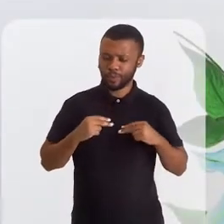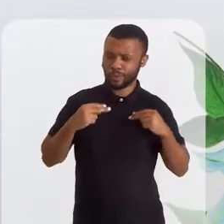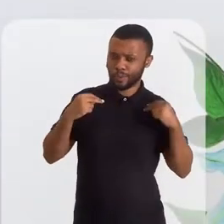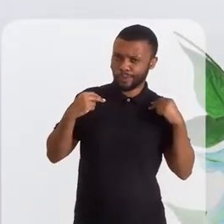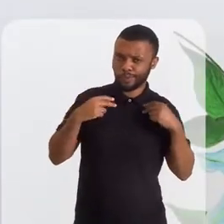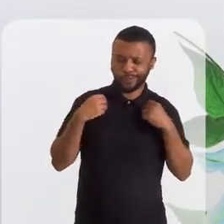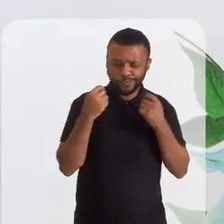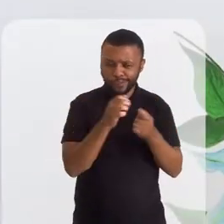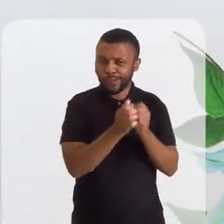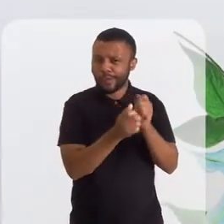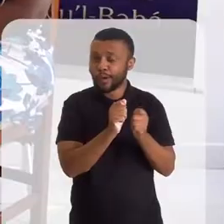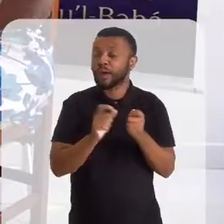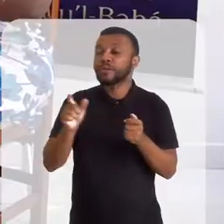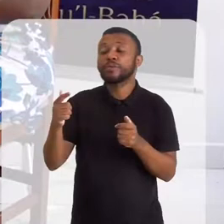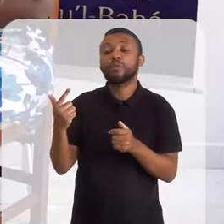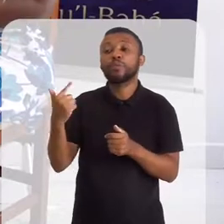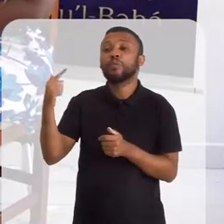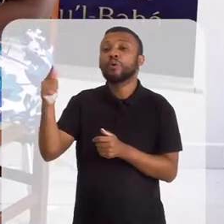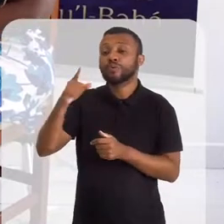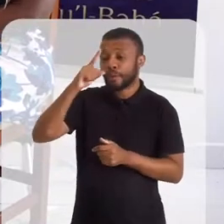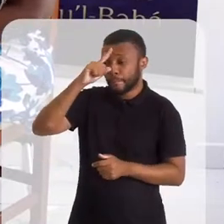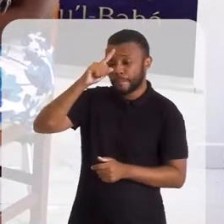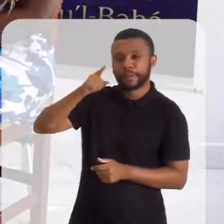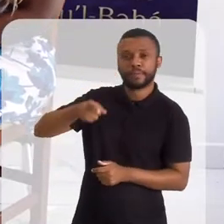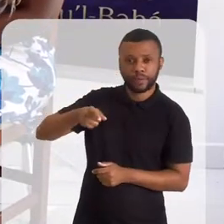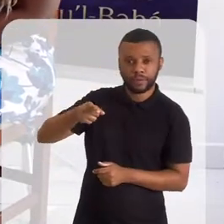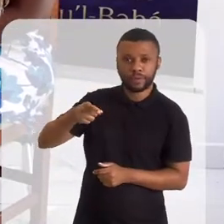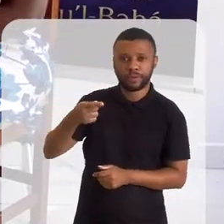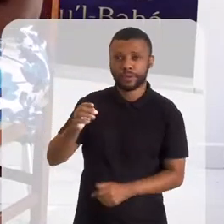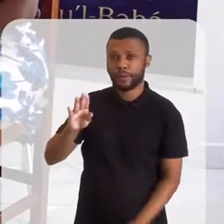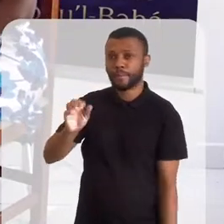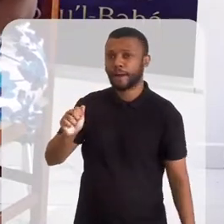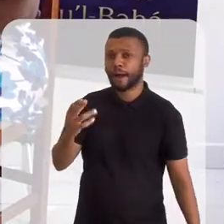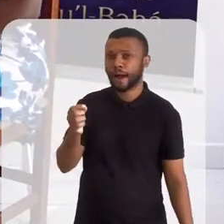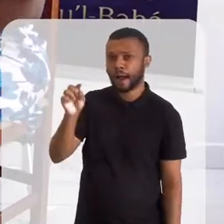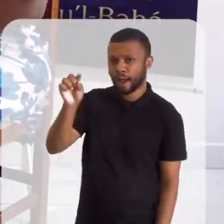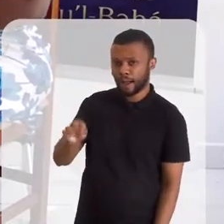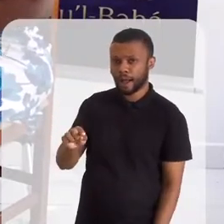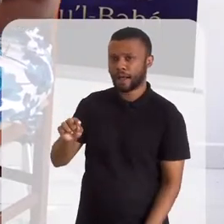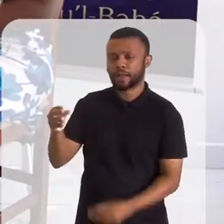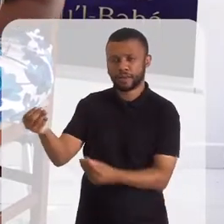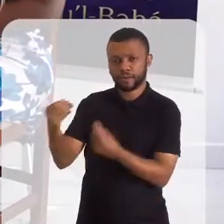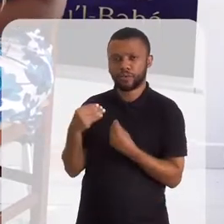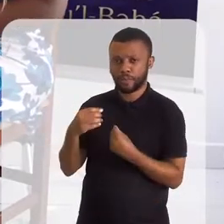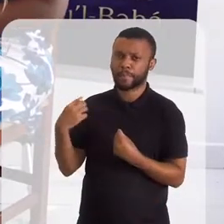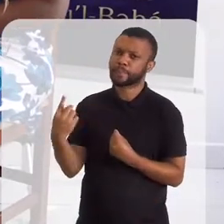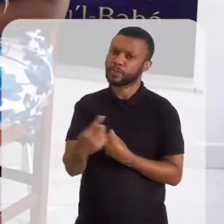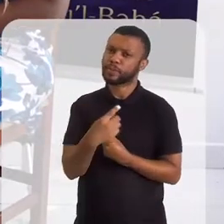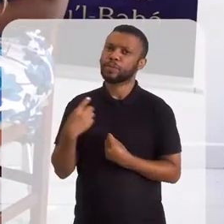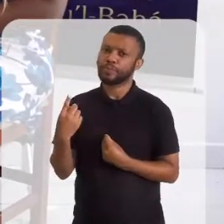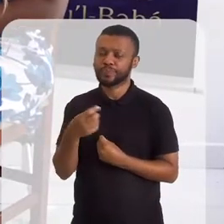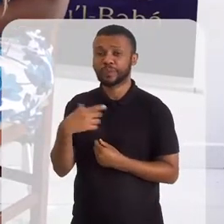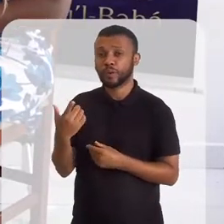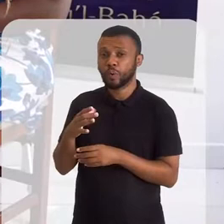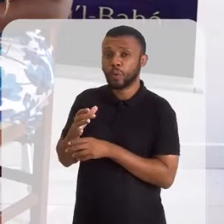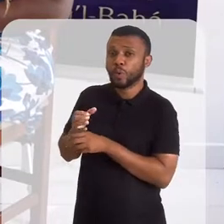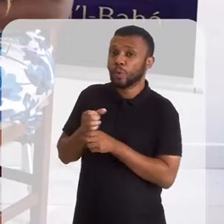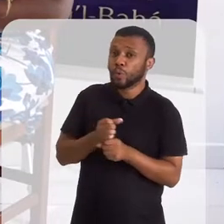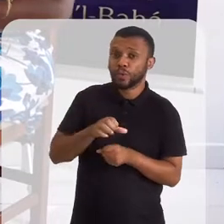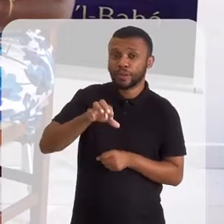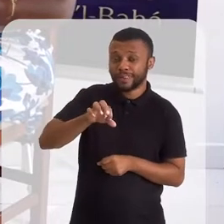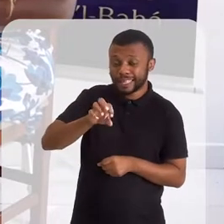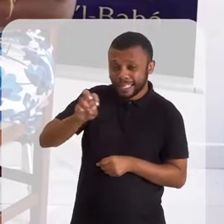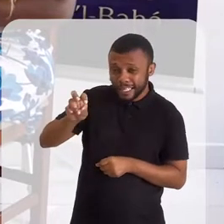tal. Vocês usam alguma coisa? Isso é um outro mandamento que Bahá'u'lláh deixou para gente, que é o tasbih, que são